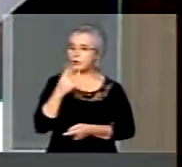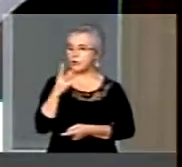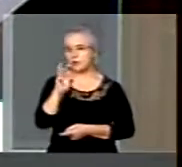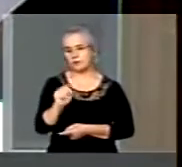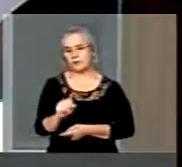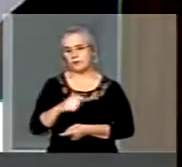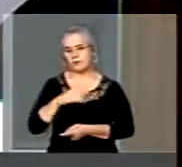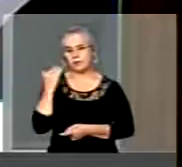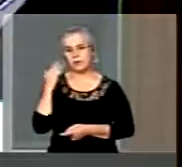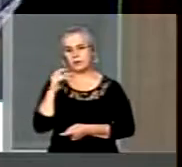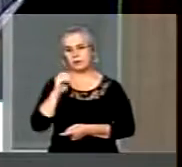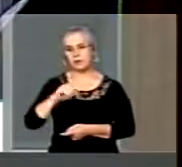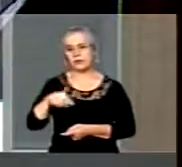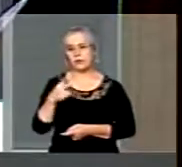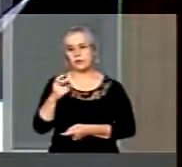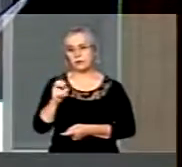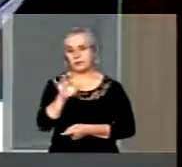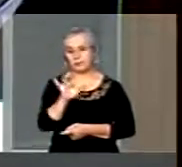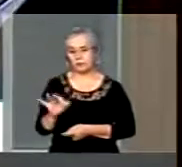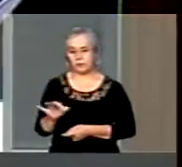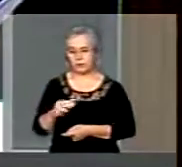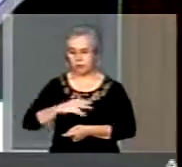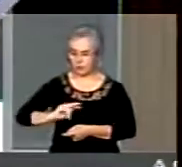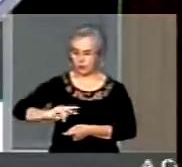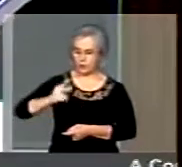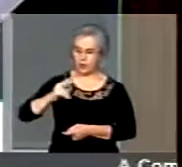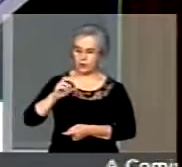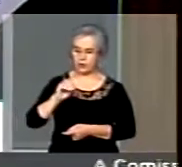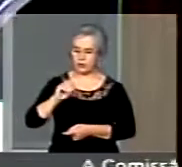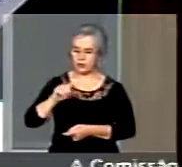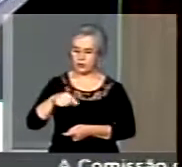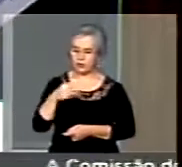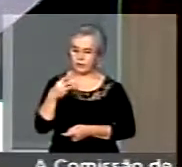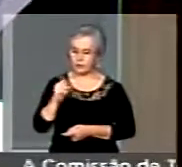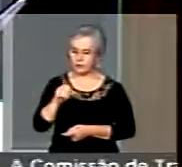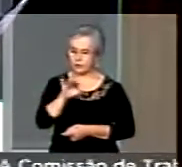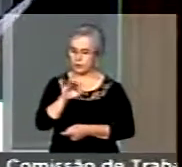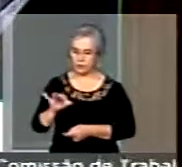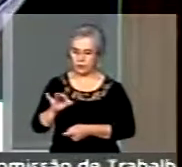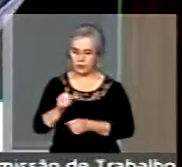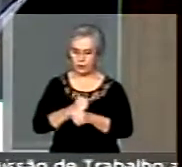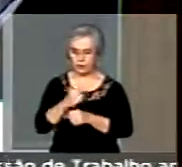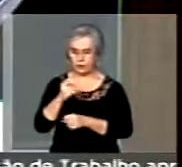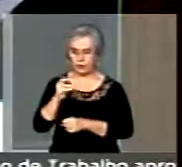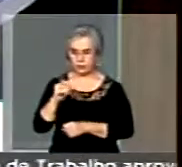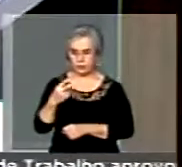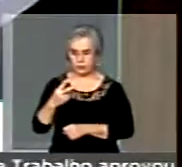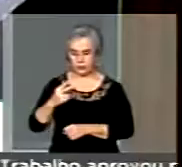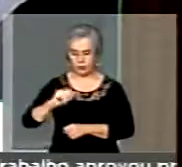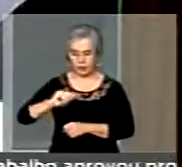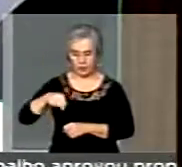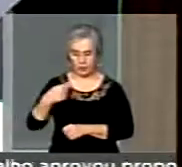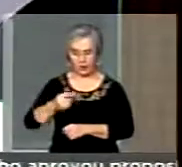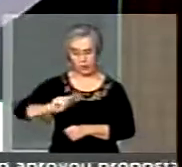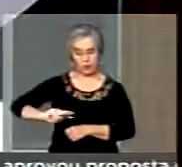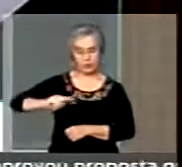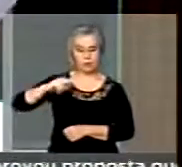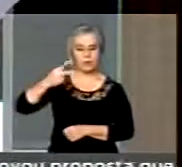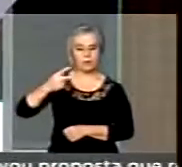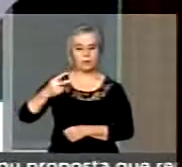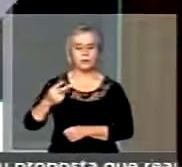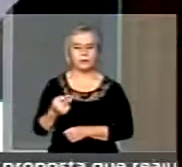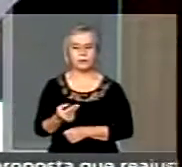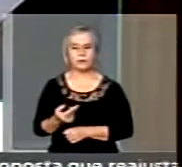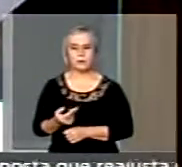de 0,25%, elevada para 0,38% em 2002. Desta vez, a proposta